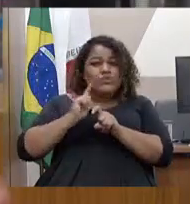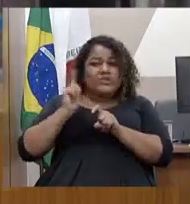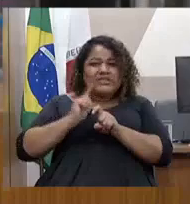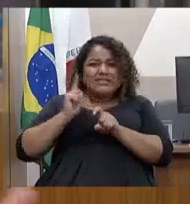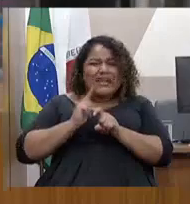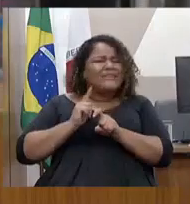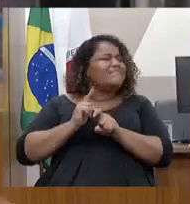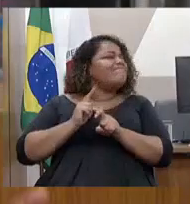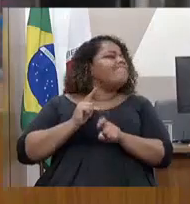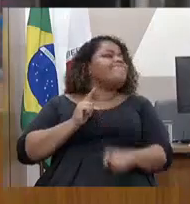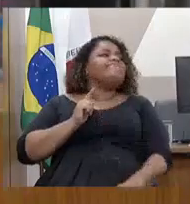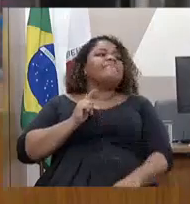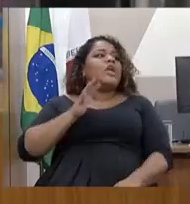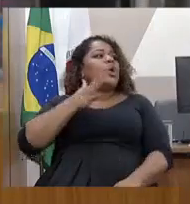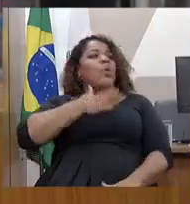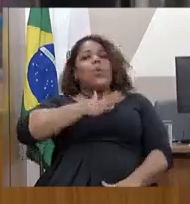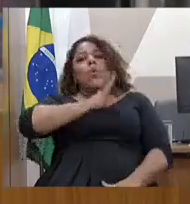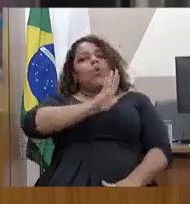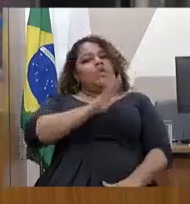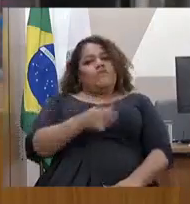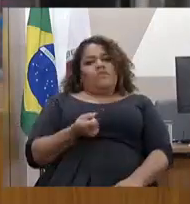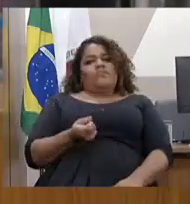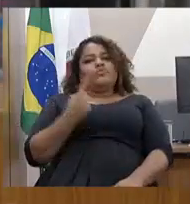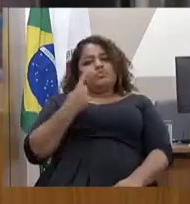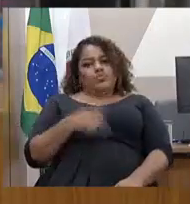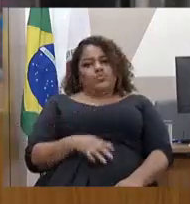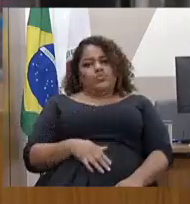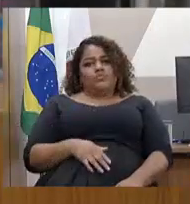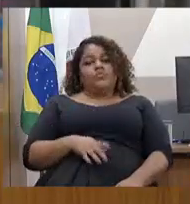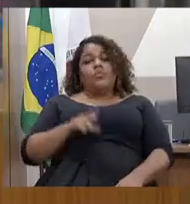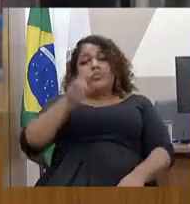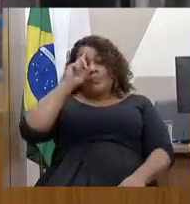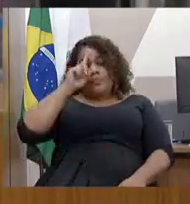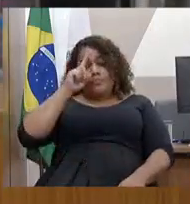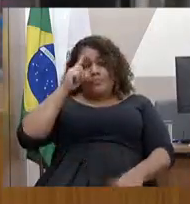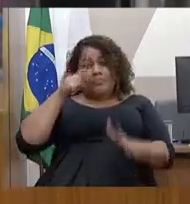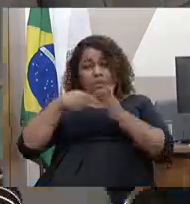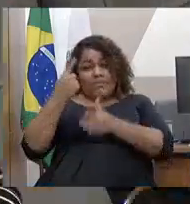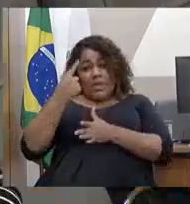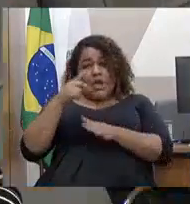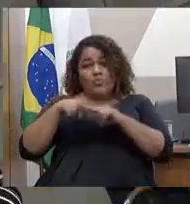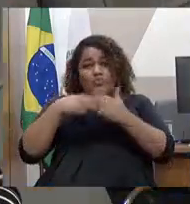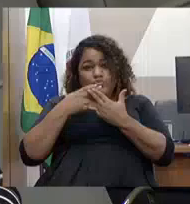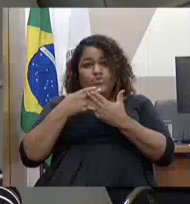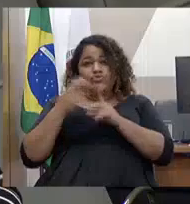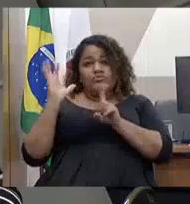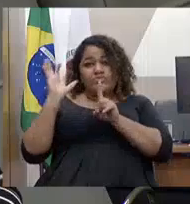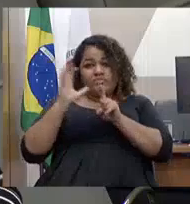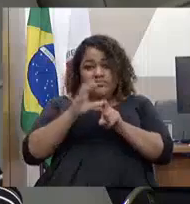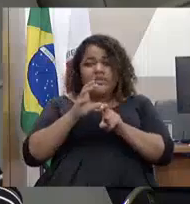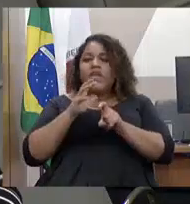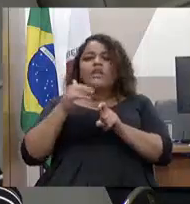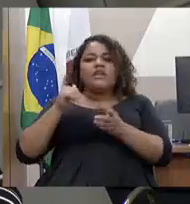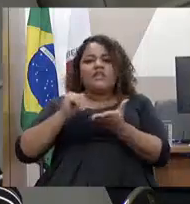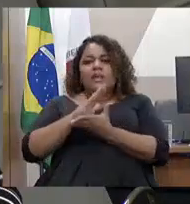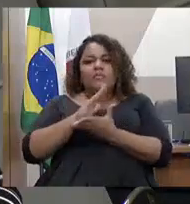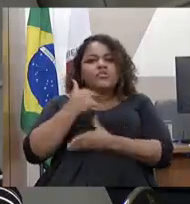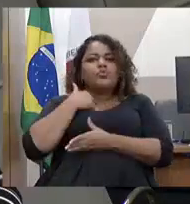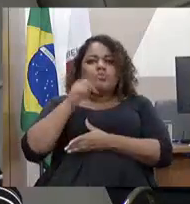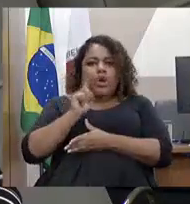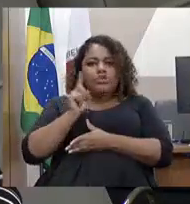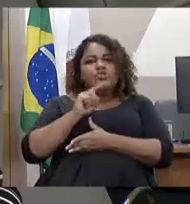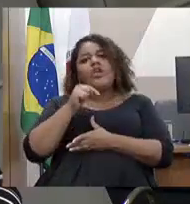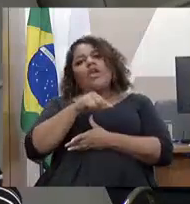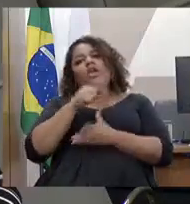os outros primeiro que não pode um dos do assédio é fazer com que o trabalho já que você não Pode emitir fazer o trabalhador ser